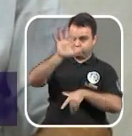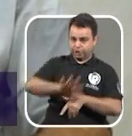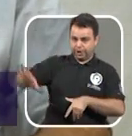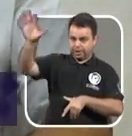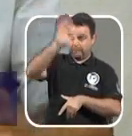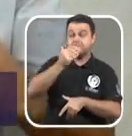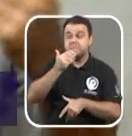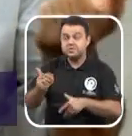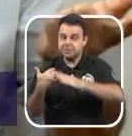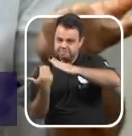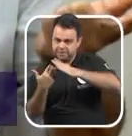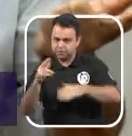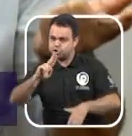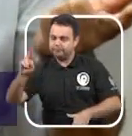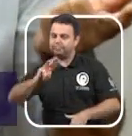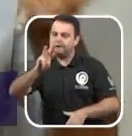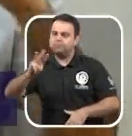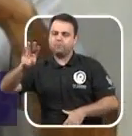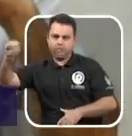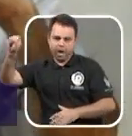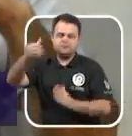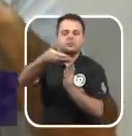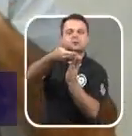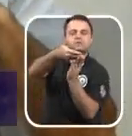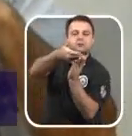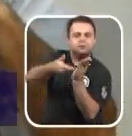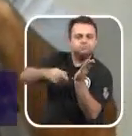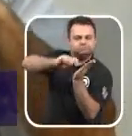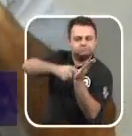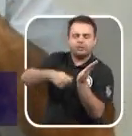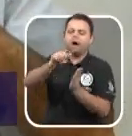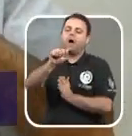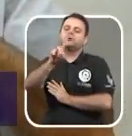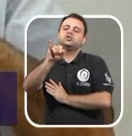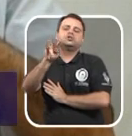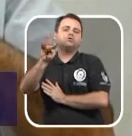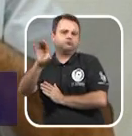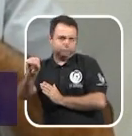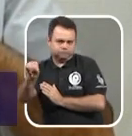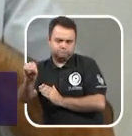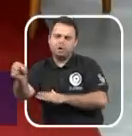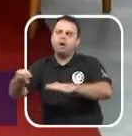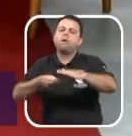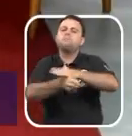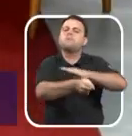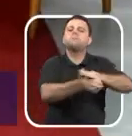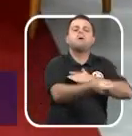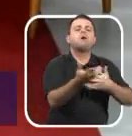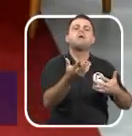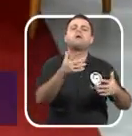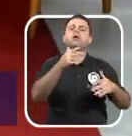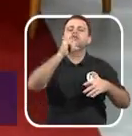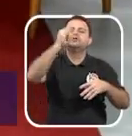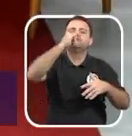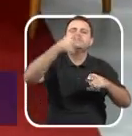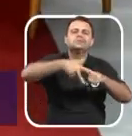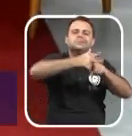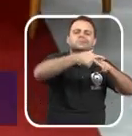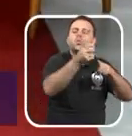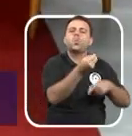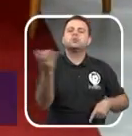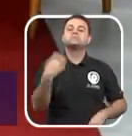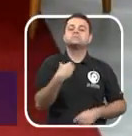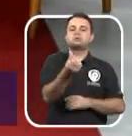WWS, fez um aditivo para eles contratarem 6 técnicos em elétrica. Apenas um exercia a